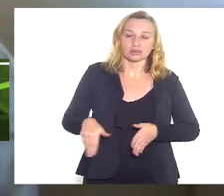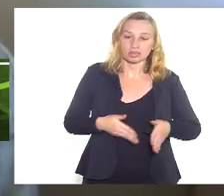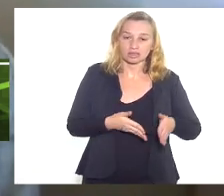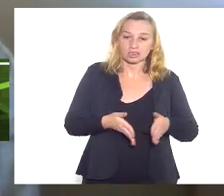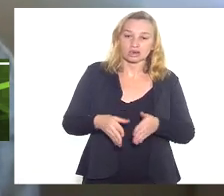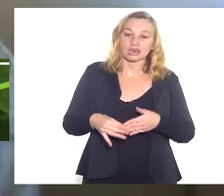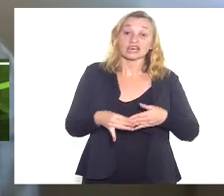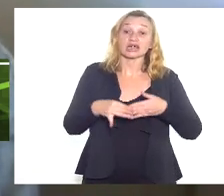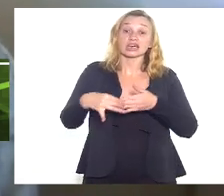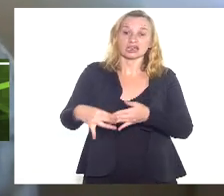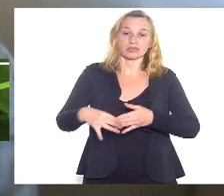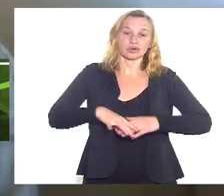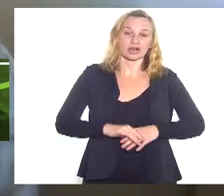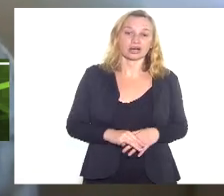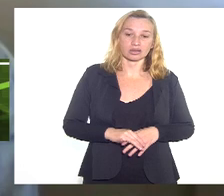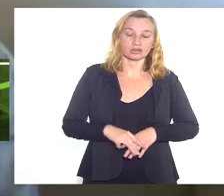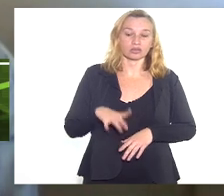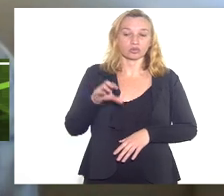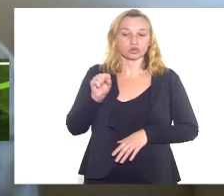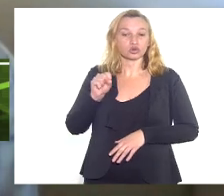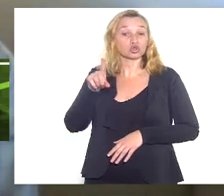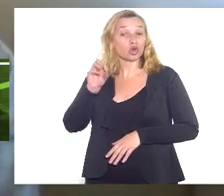encaminhado para o solo